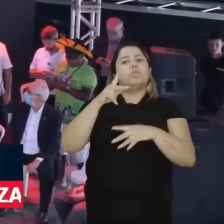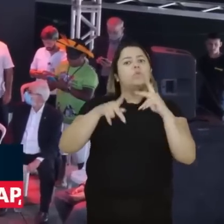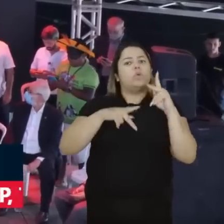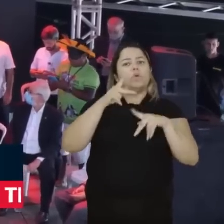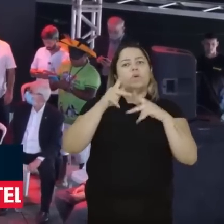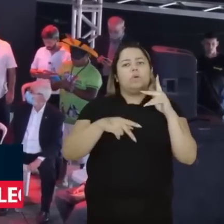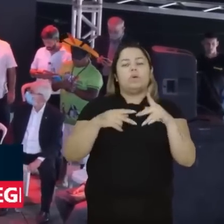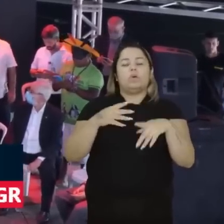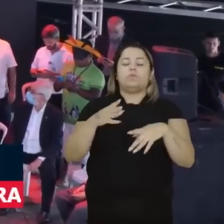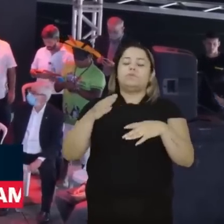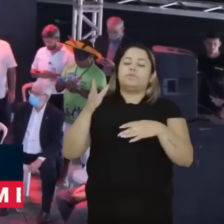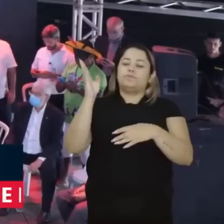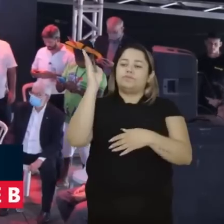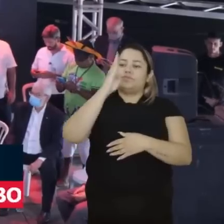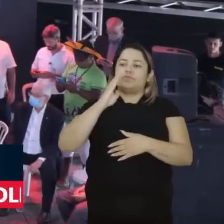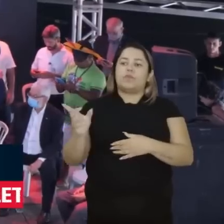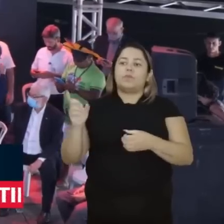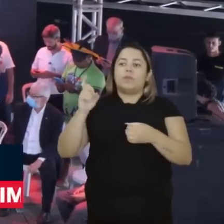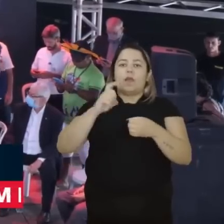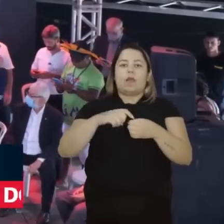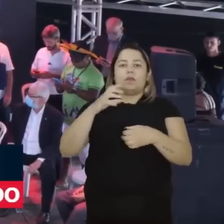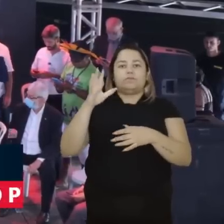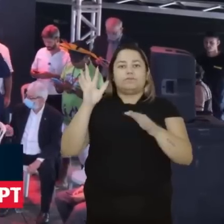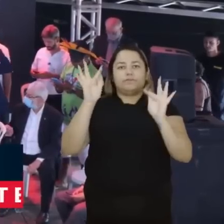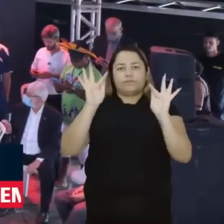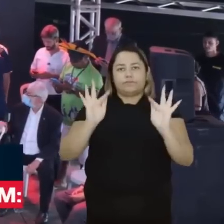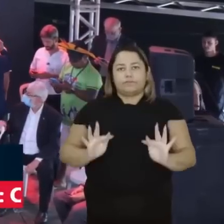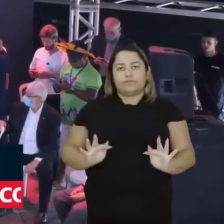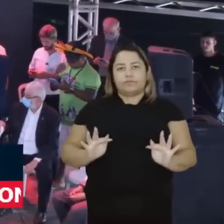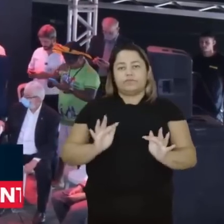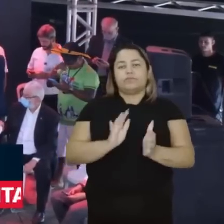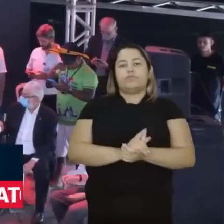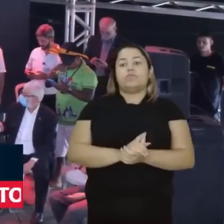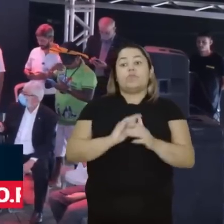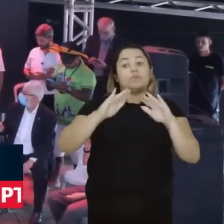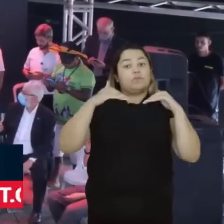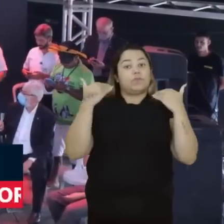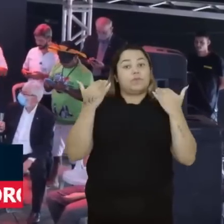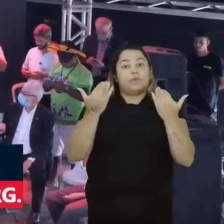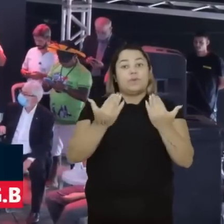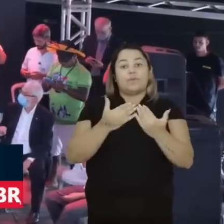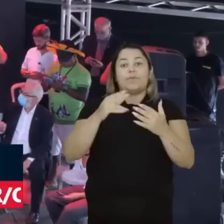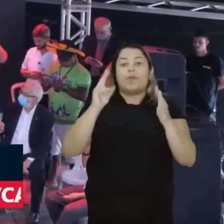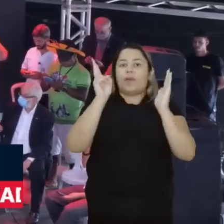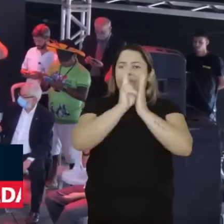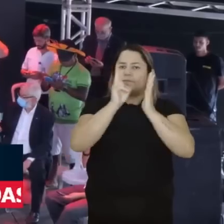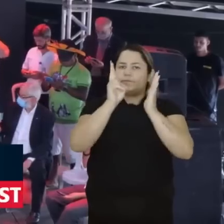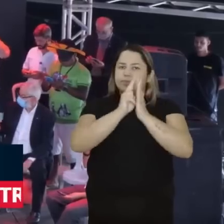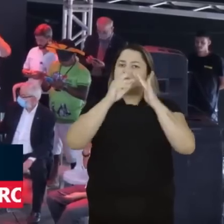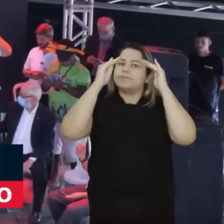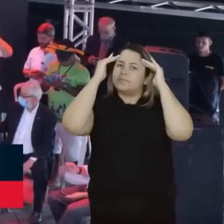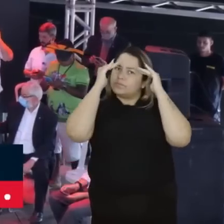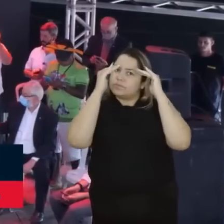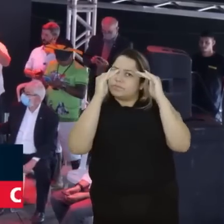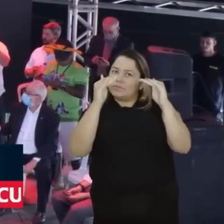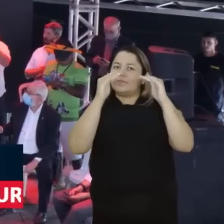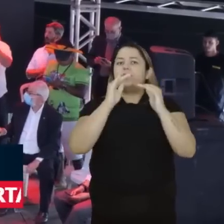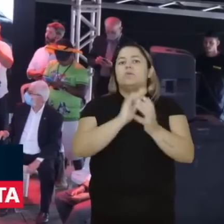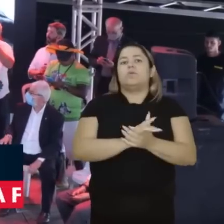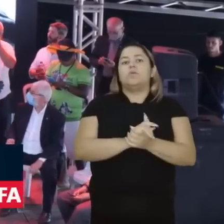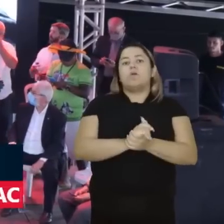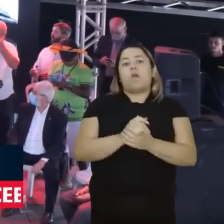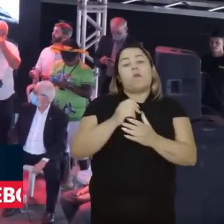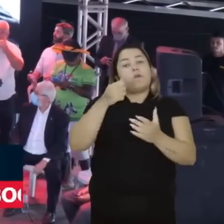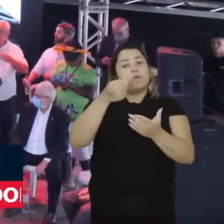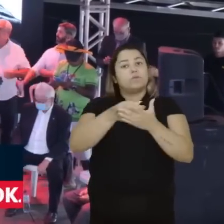brasileiro voltar a ser feliz de novo. E que as comunidades indígenas querem ser respeitadas nos seus